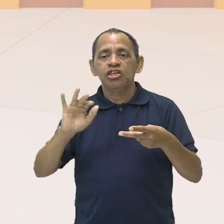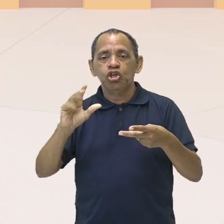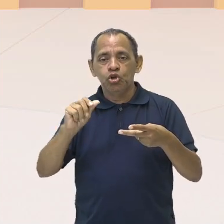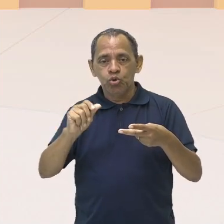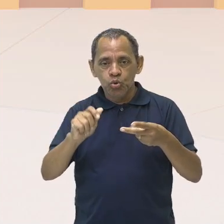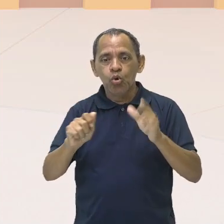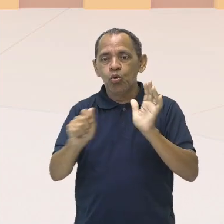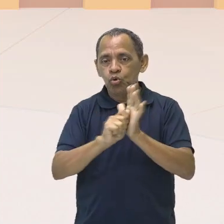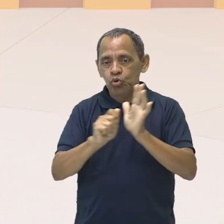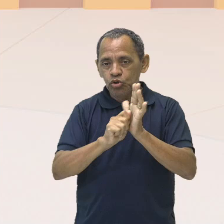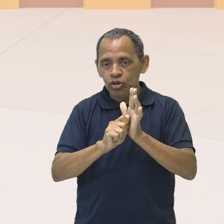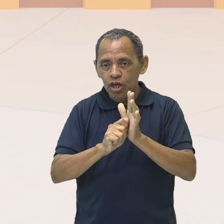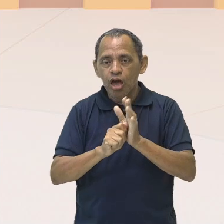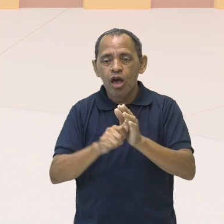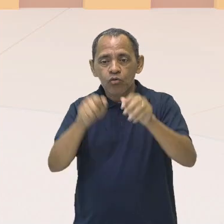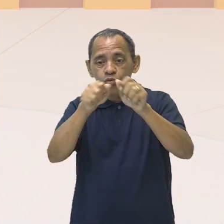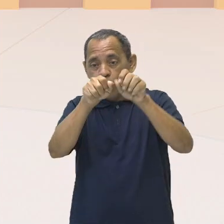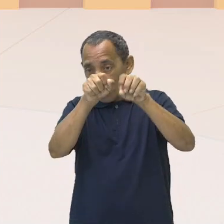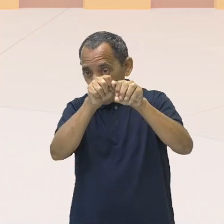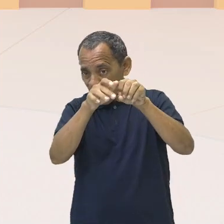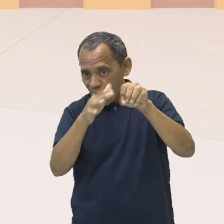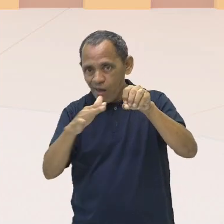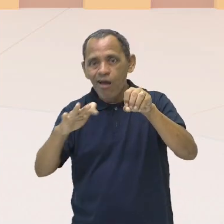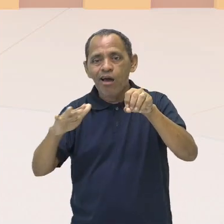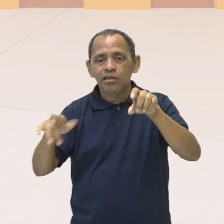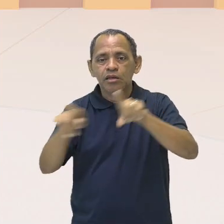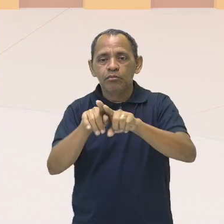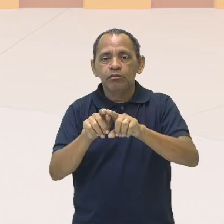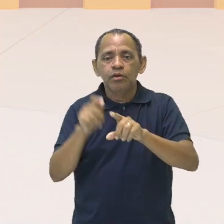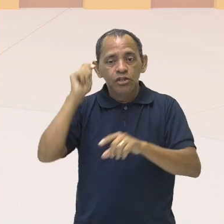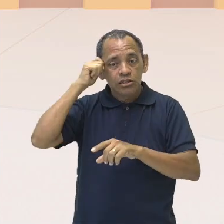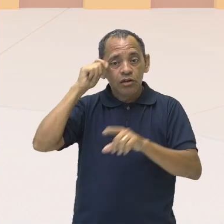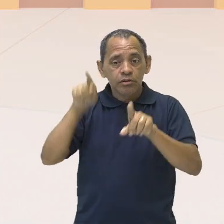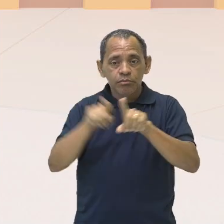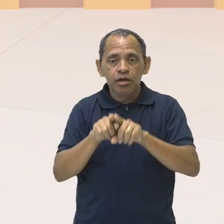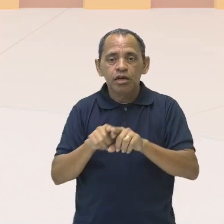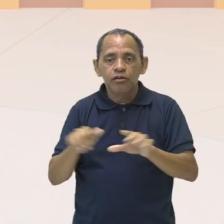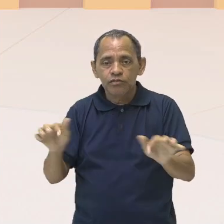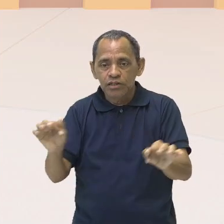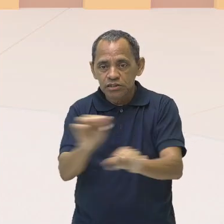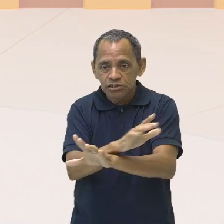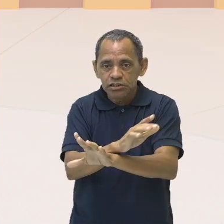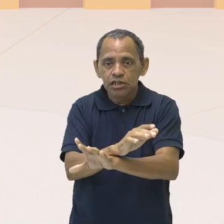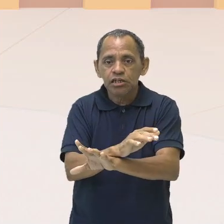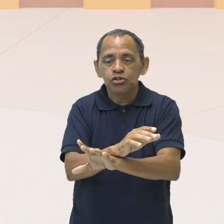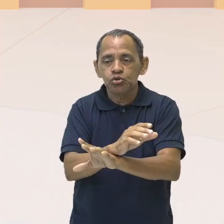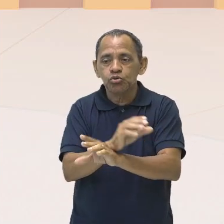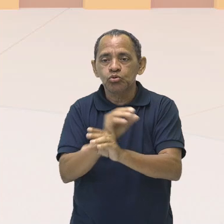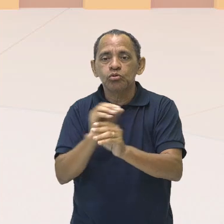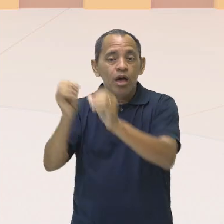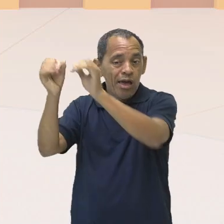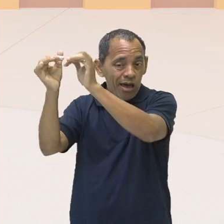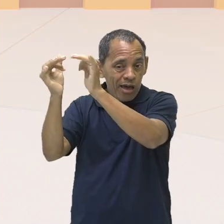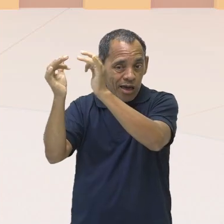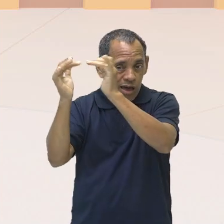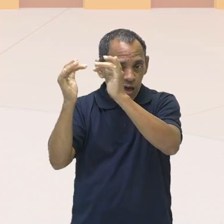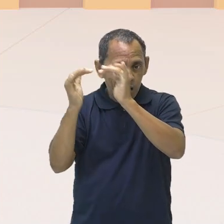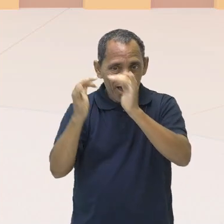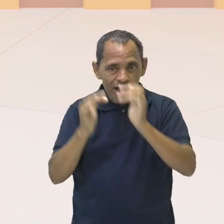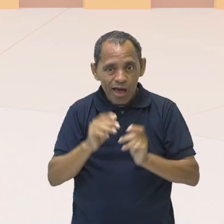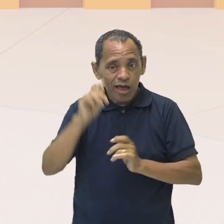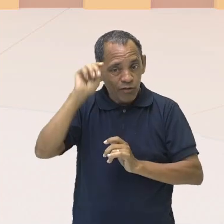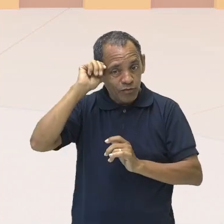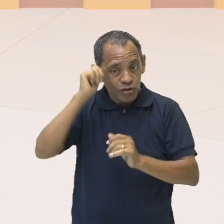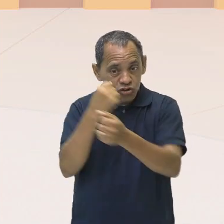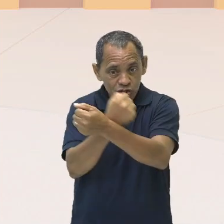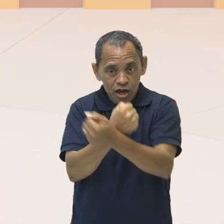tráfico transatlântico de escravizados, encerrando a importação de novos cativos africanos para o